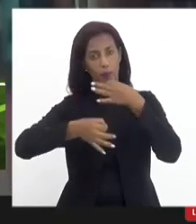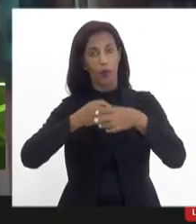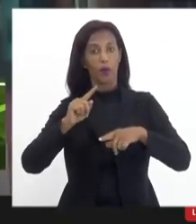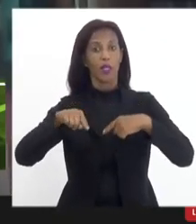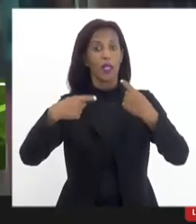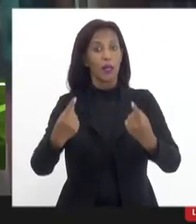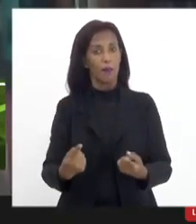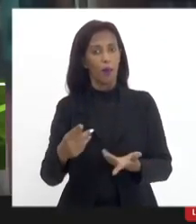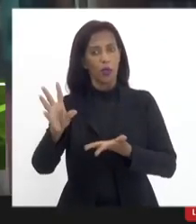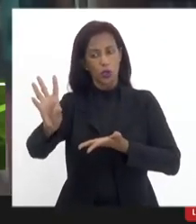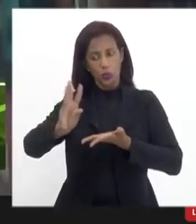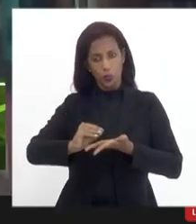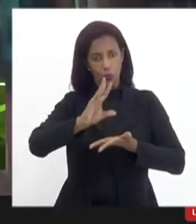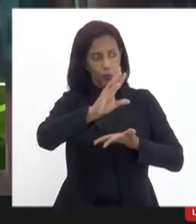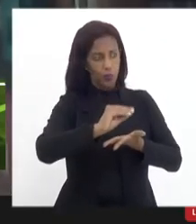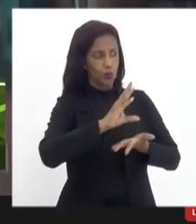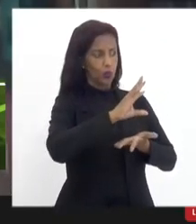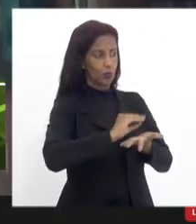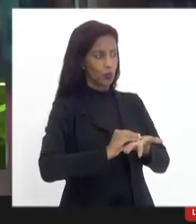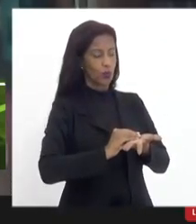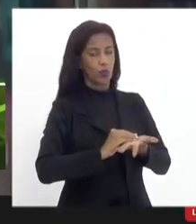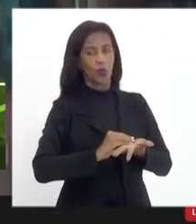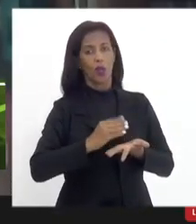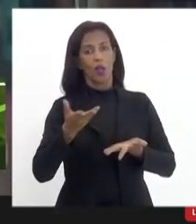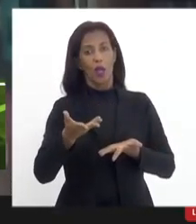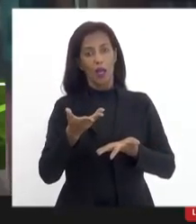as sugestões